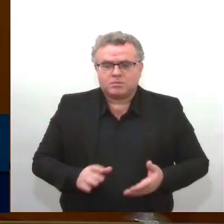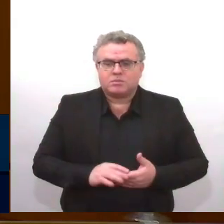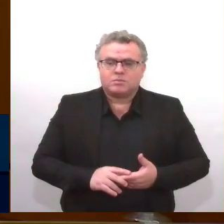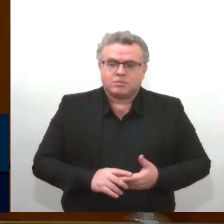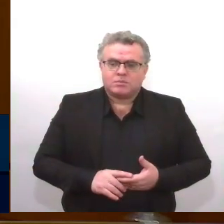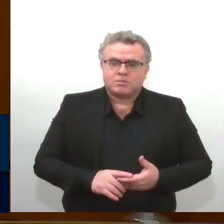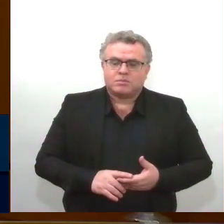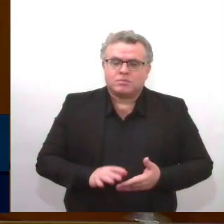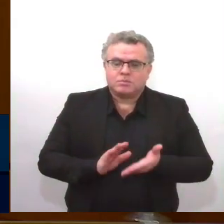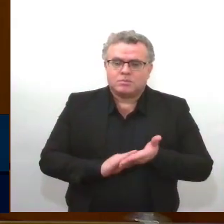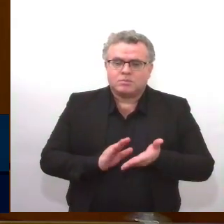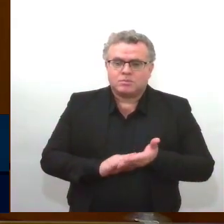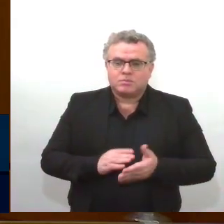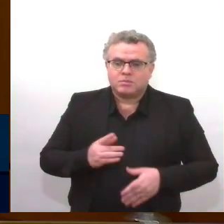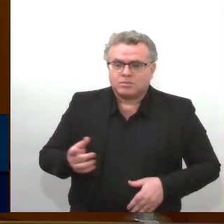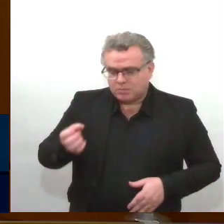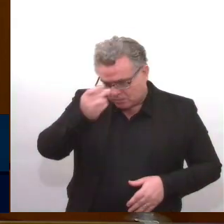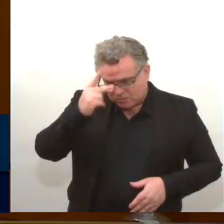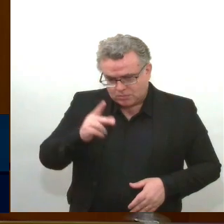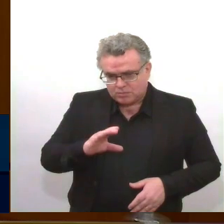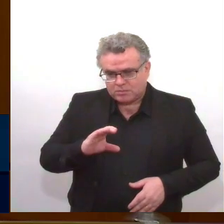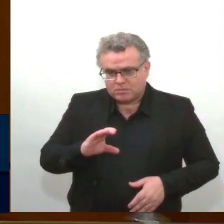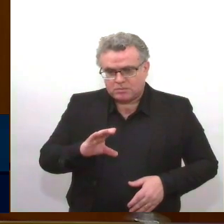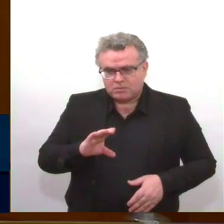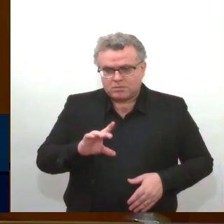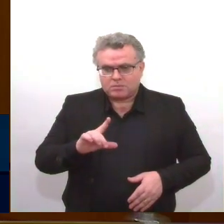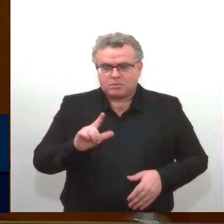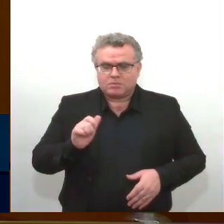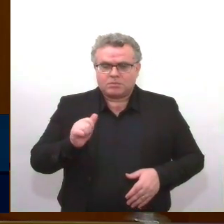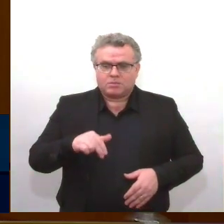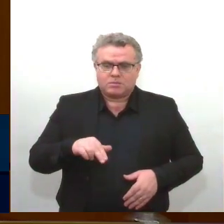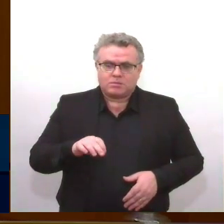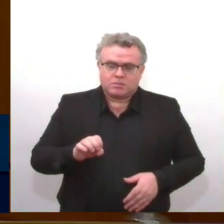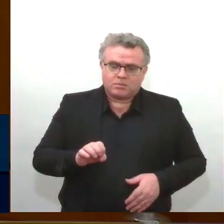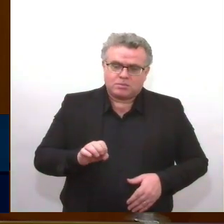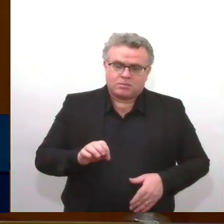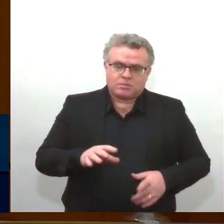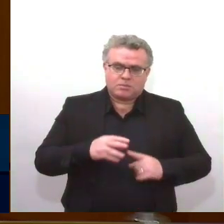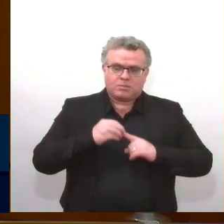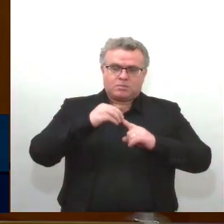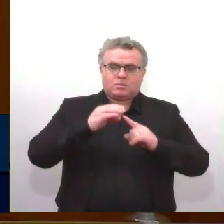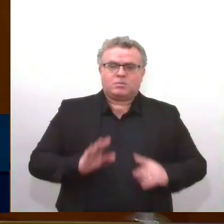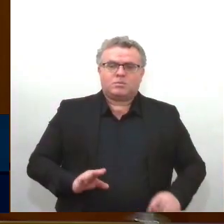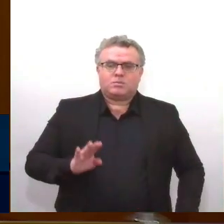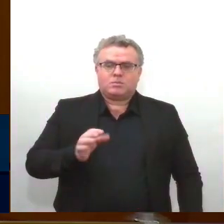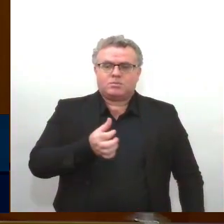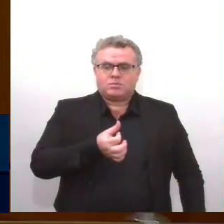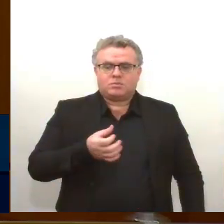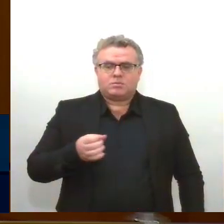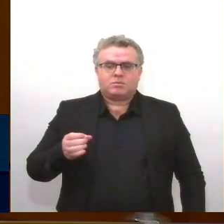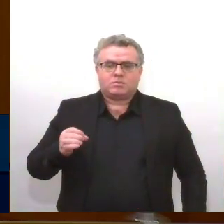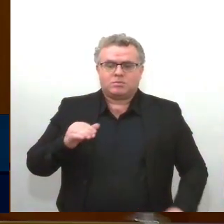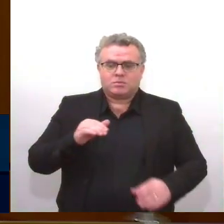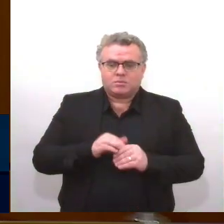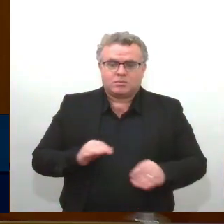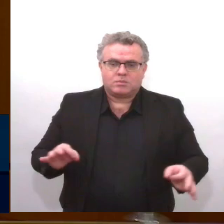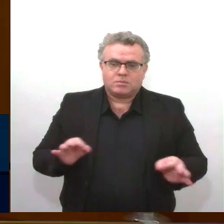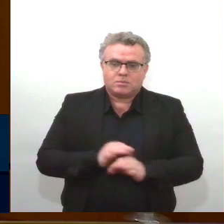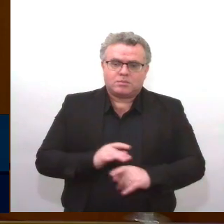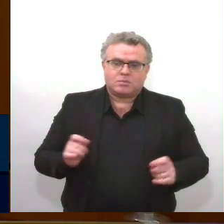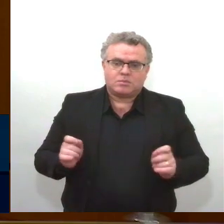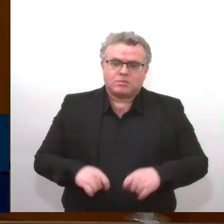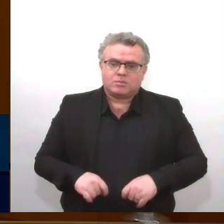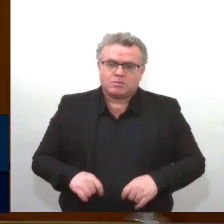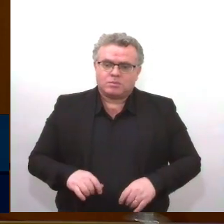Cleane candidata única no município 100% dos votos né Deputado Garibaldo acho que é a eleição mais fácil de Sergipe sem